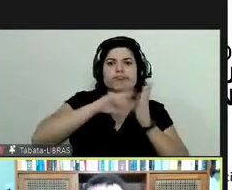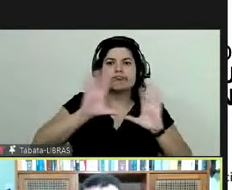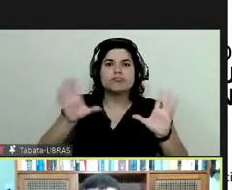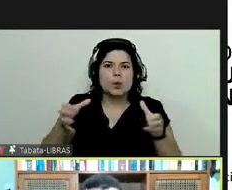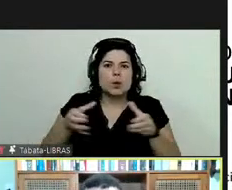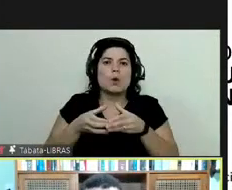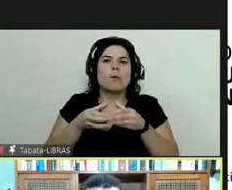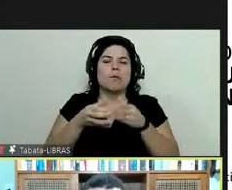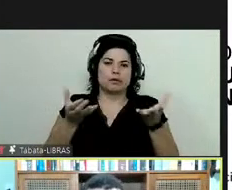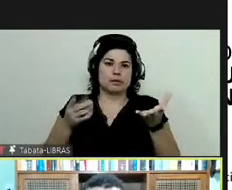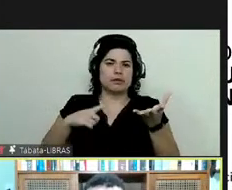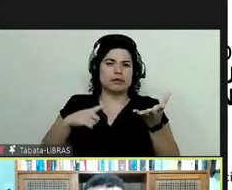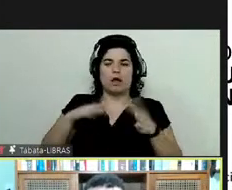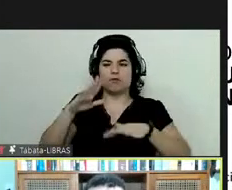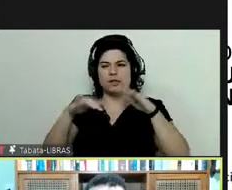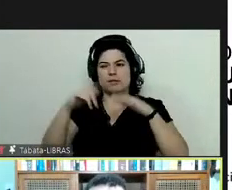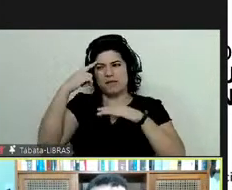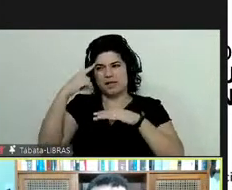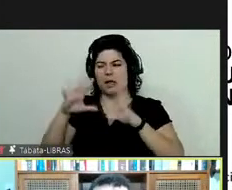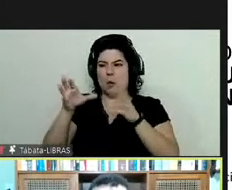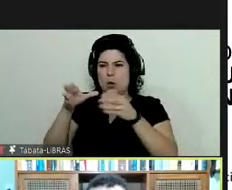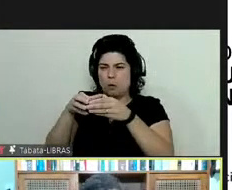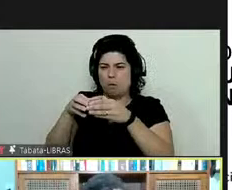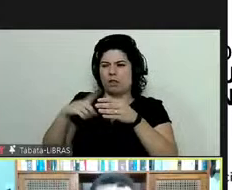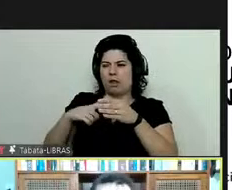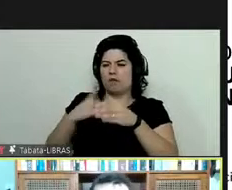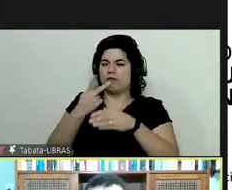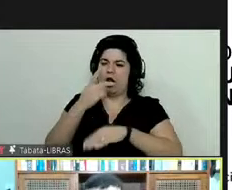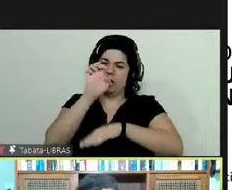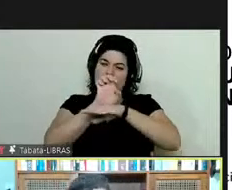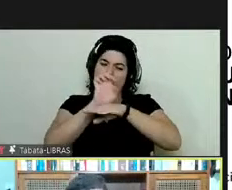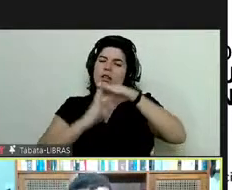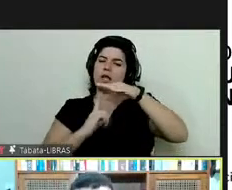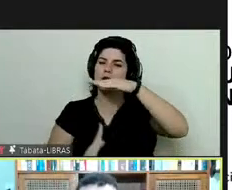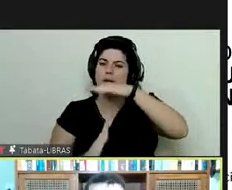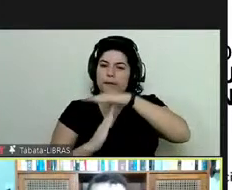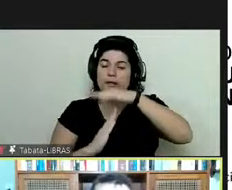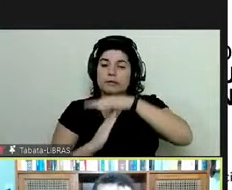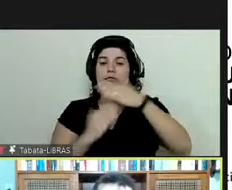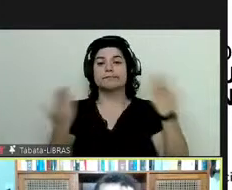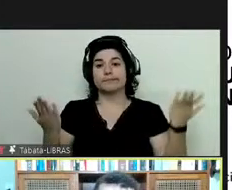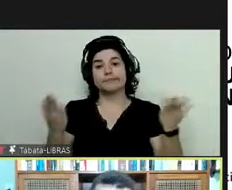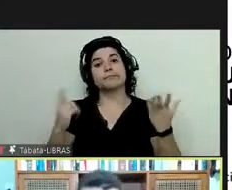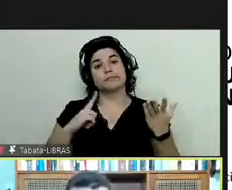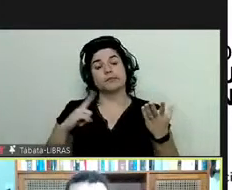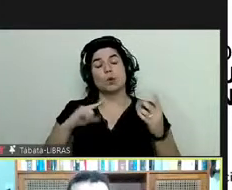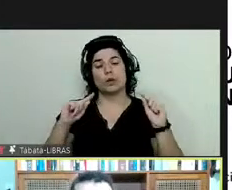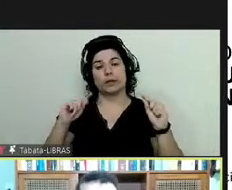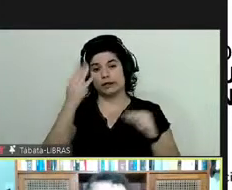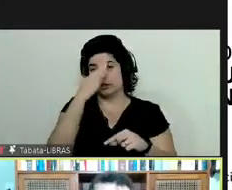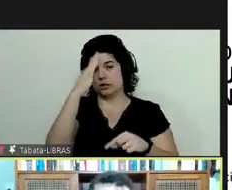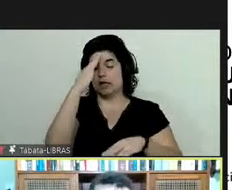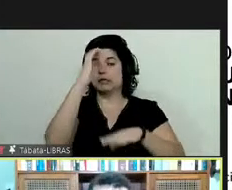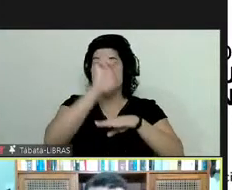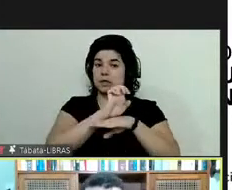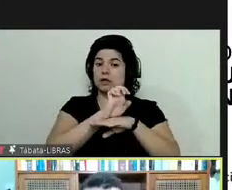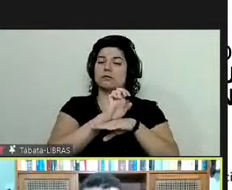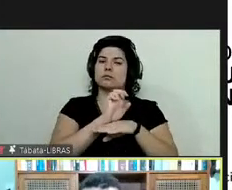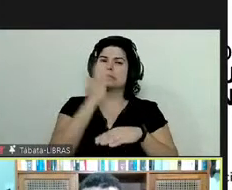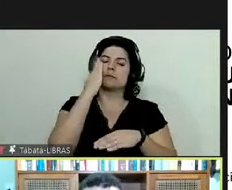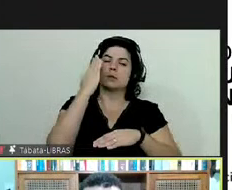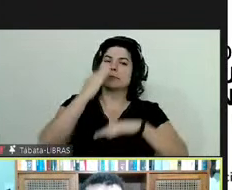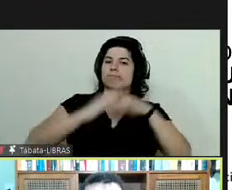aqui o estado não cheiro estado têm limitações e tal então no mundo moderno uma das leituras que se fez sobre o estado além dele como